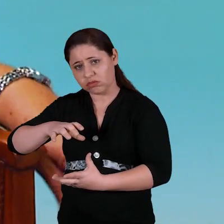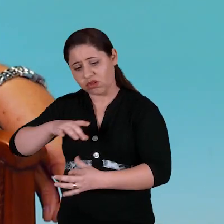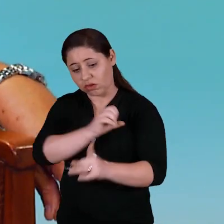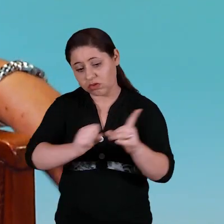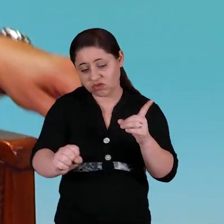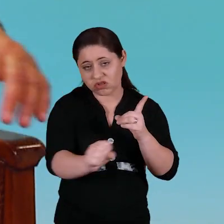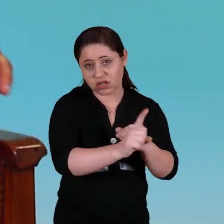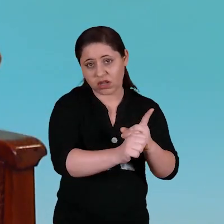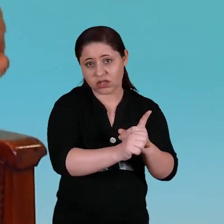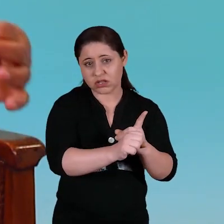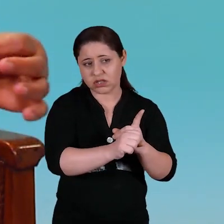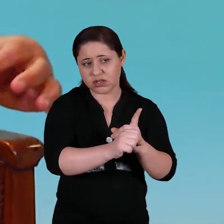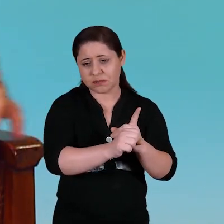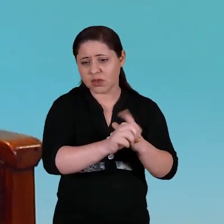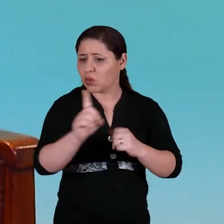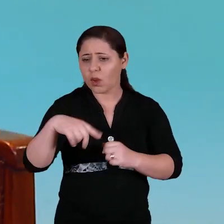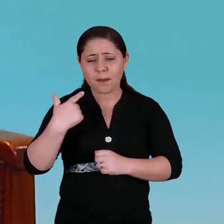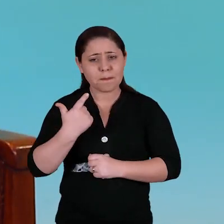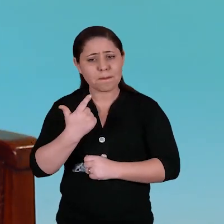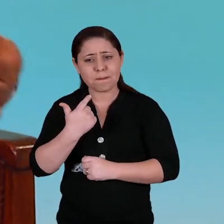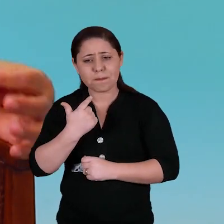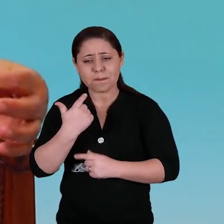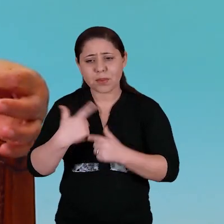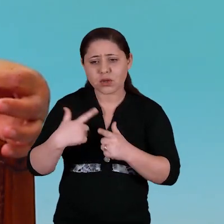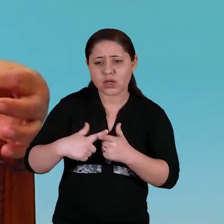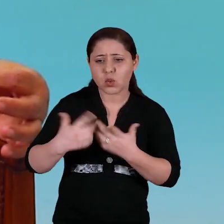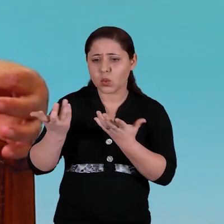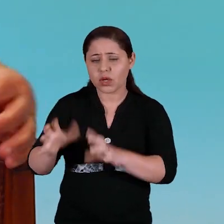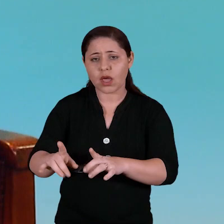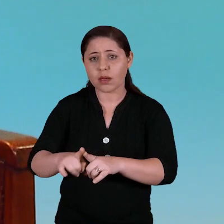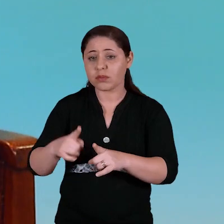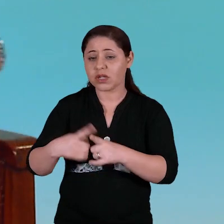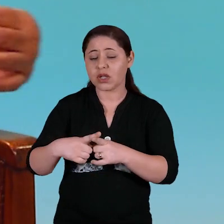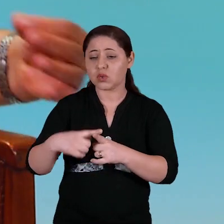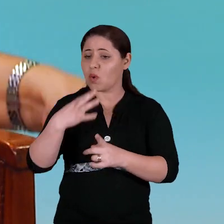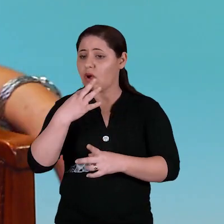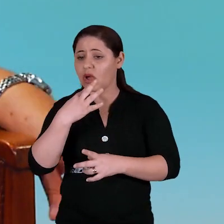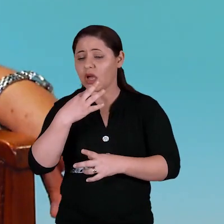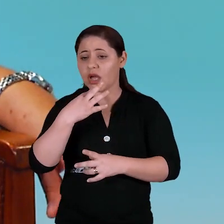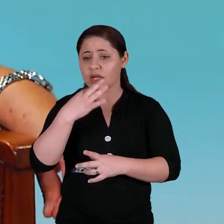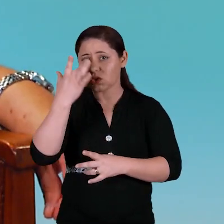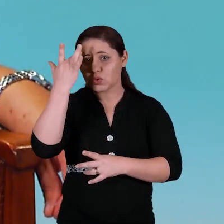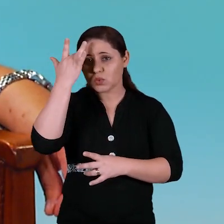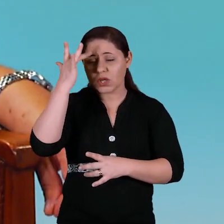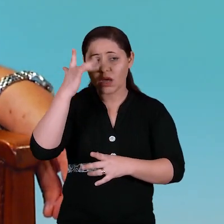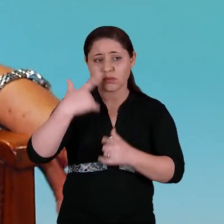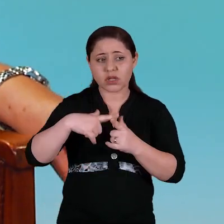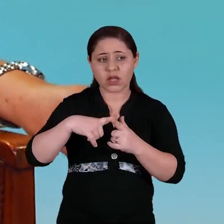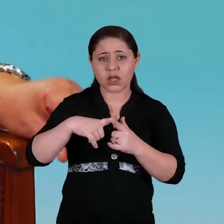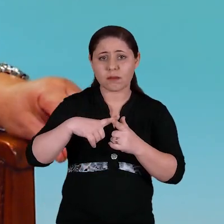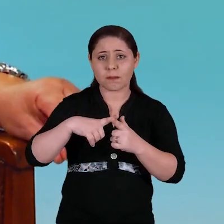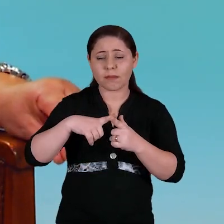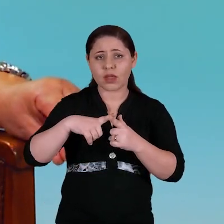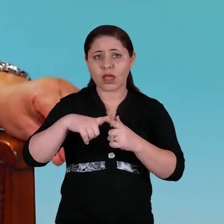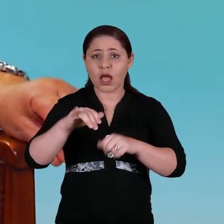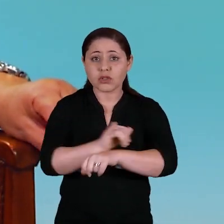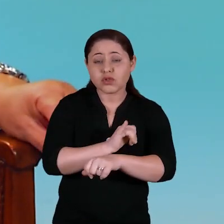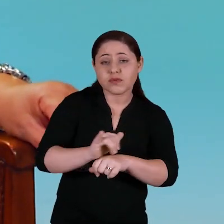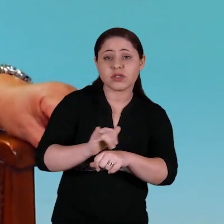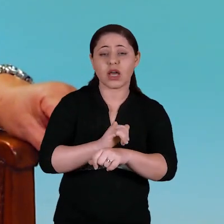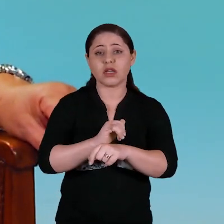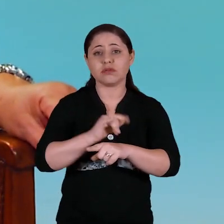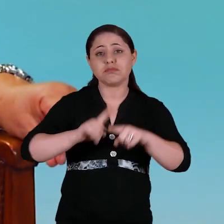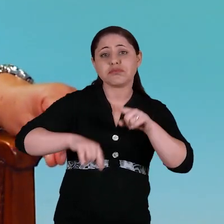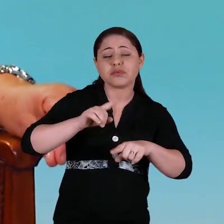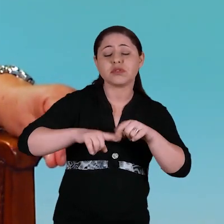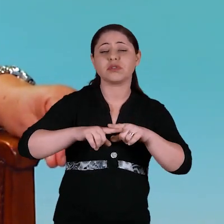esse conhecimento. Essas atividades, essas ações, são muito pouco divulgadas também, né? Então, é boca a boca. Então, por